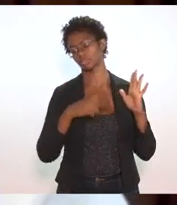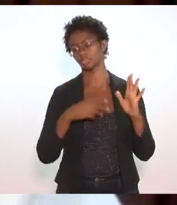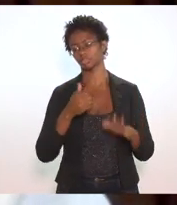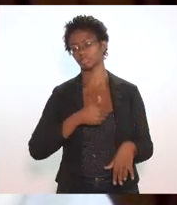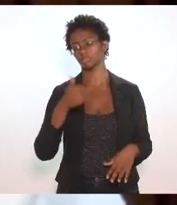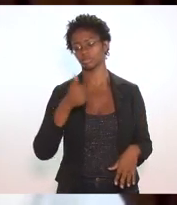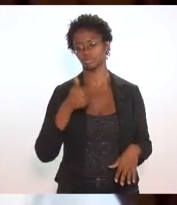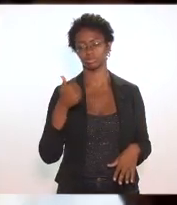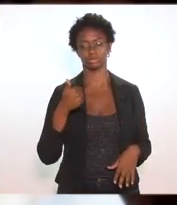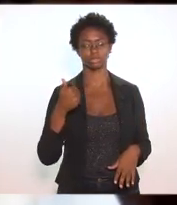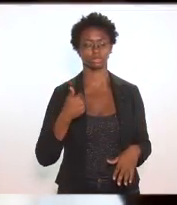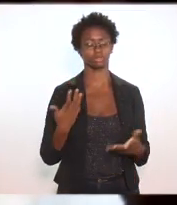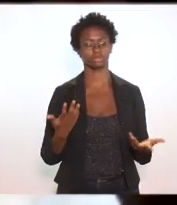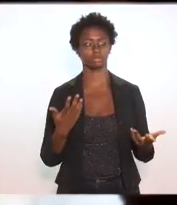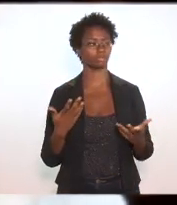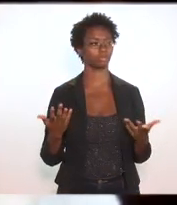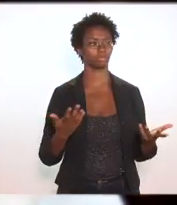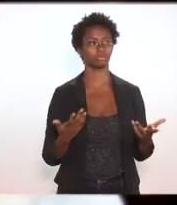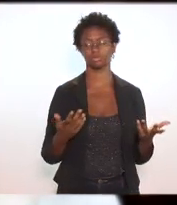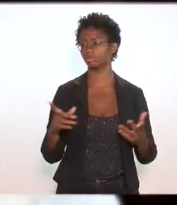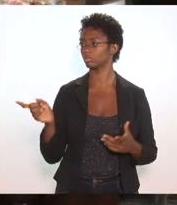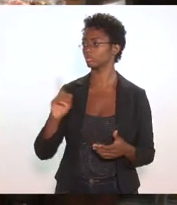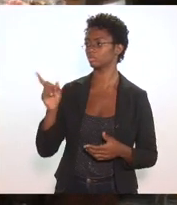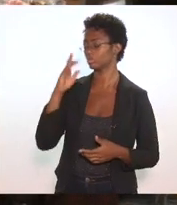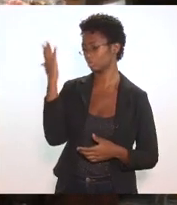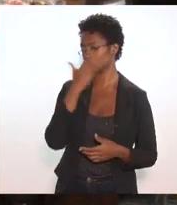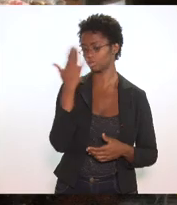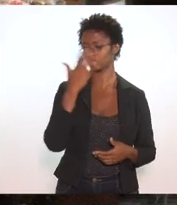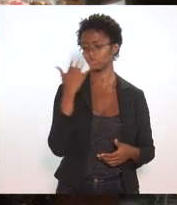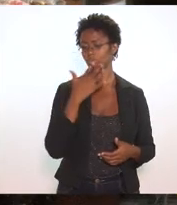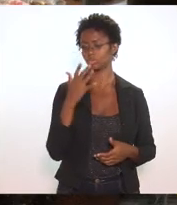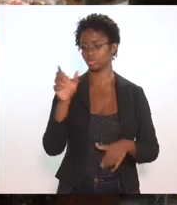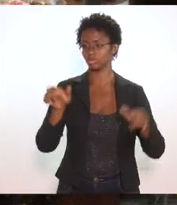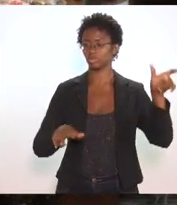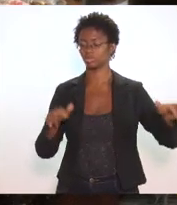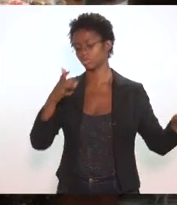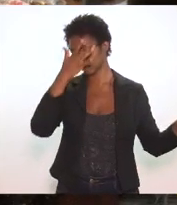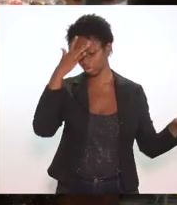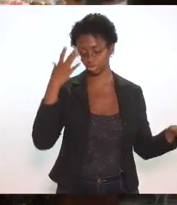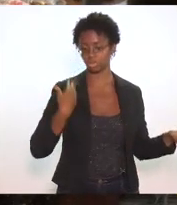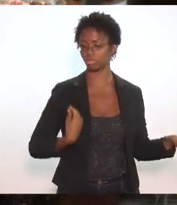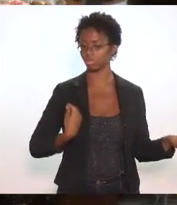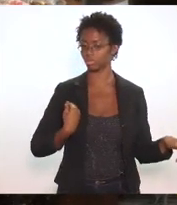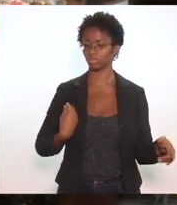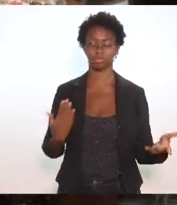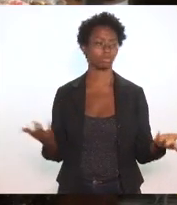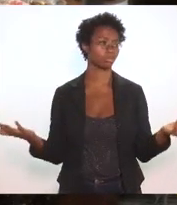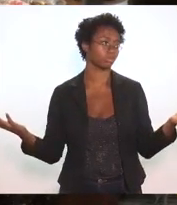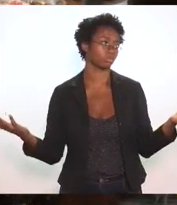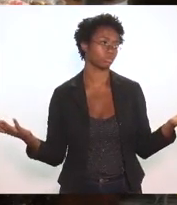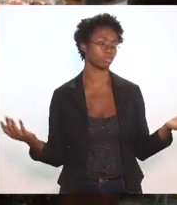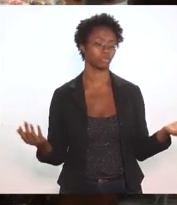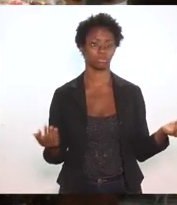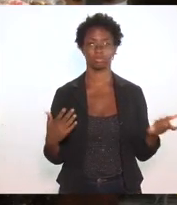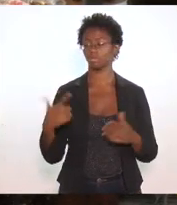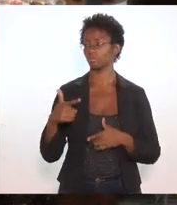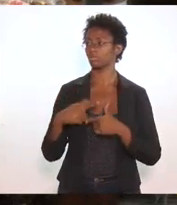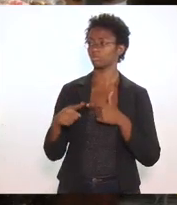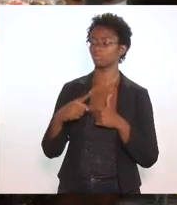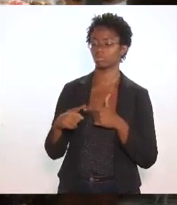divergência, não, mas aí, que eu conseguia... Mas é que não vejo nenhum parlamentar aqui presente do... Eu acertei, mas não tem problema, eu